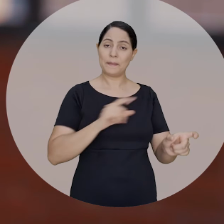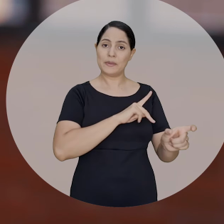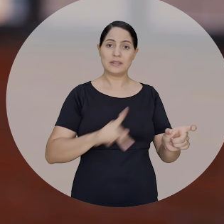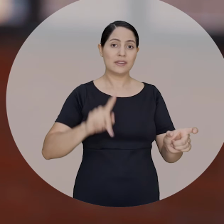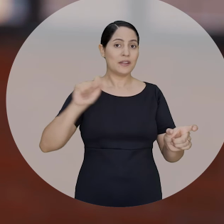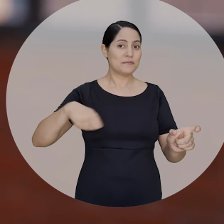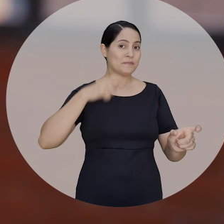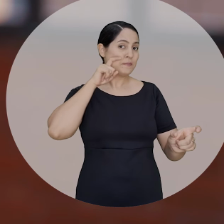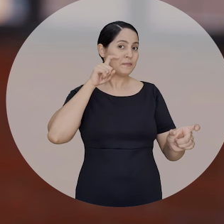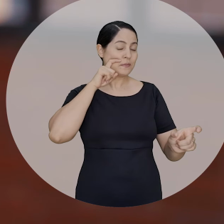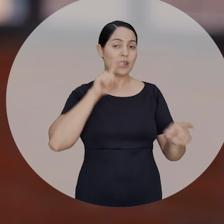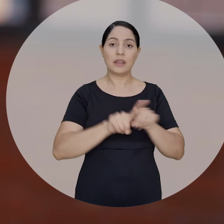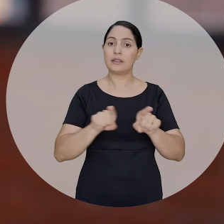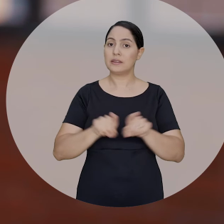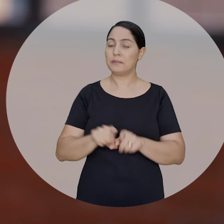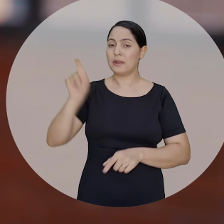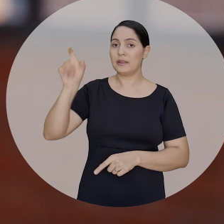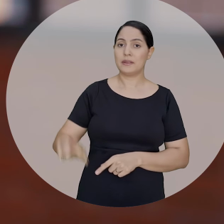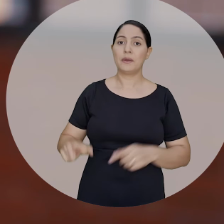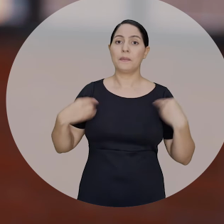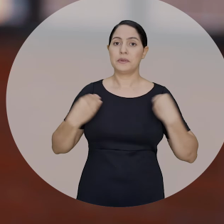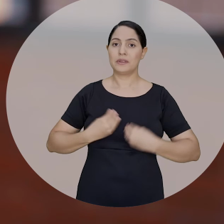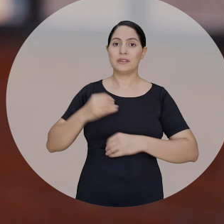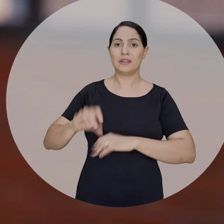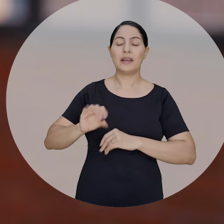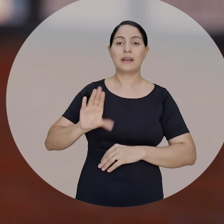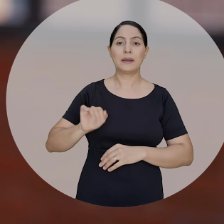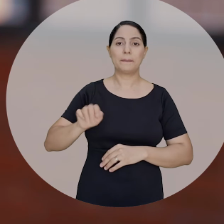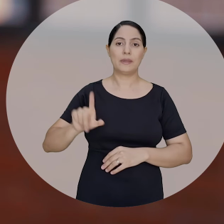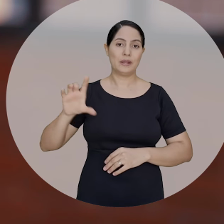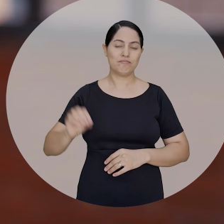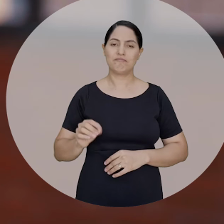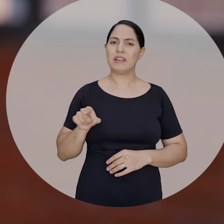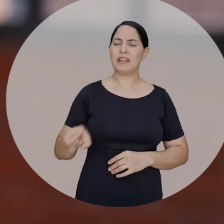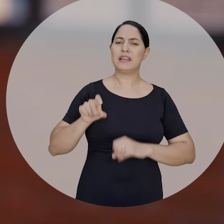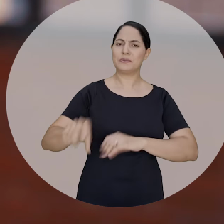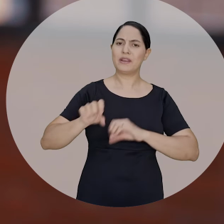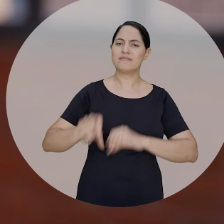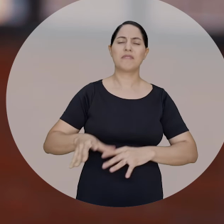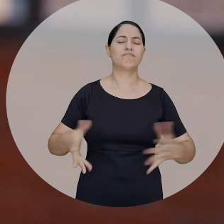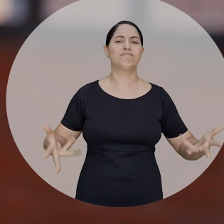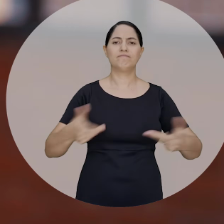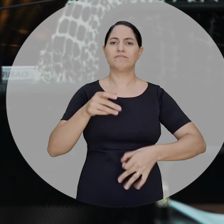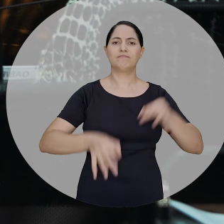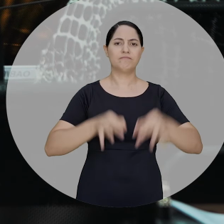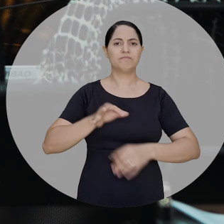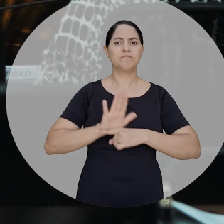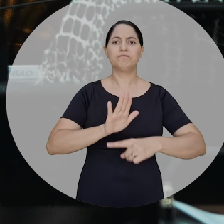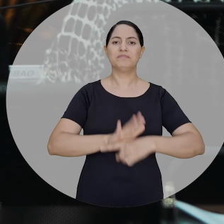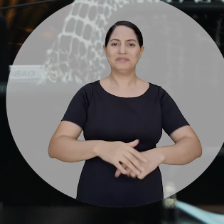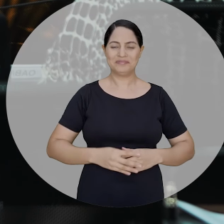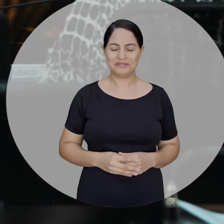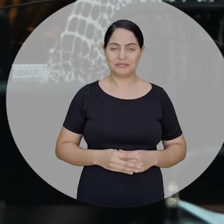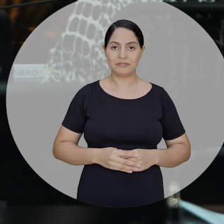da Educação, Camilo Santana, por suas relevantes contribuições para a educação jurídica no país. O